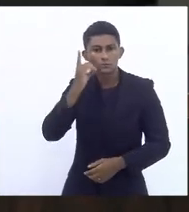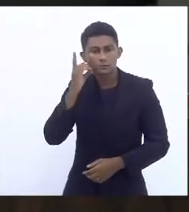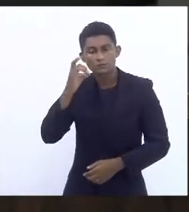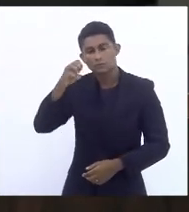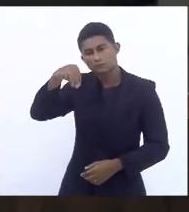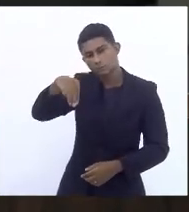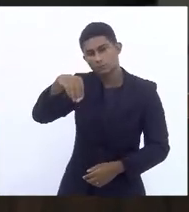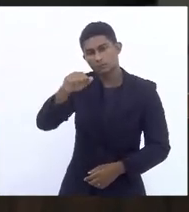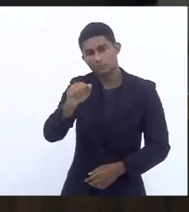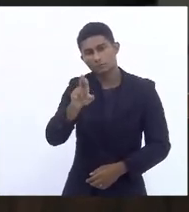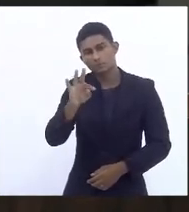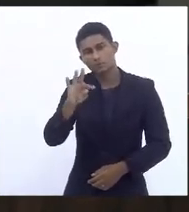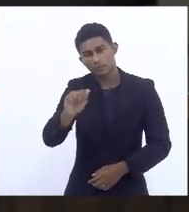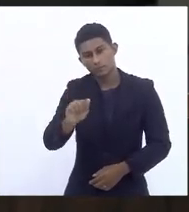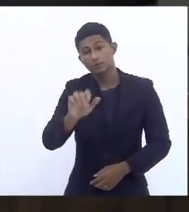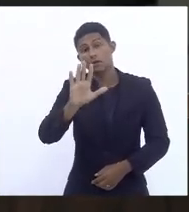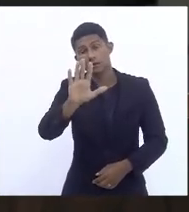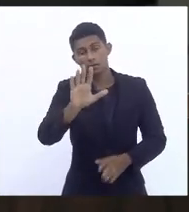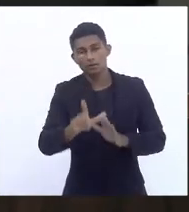Rocha.